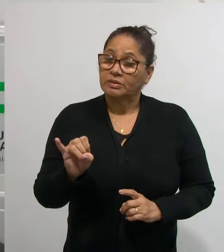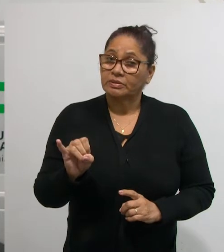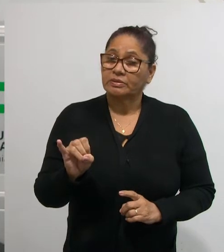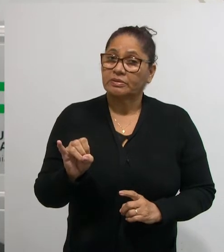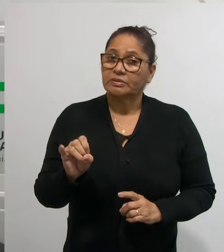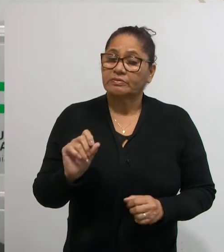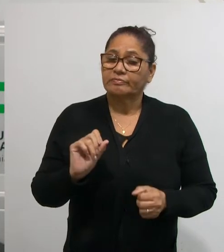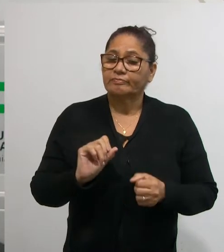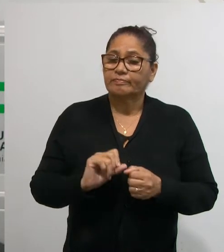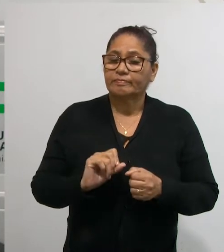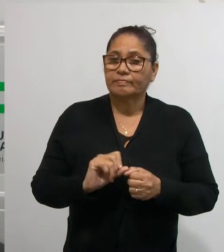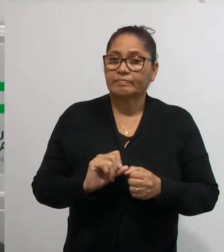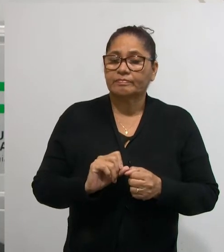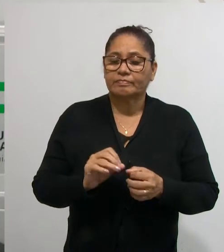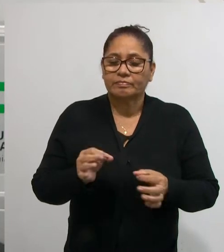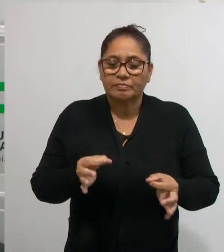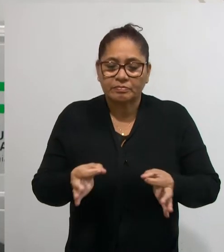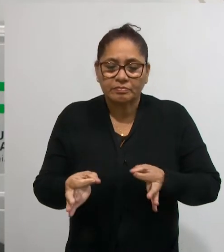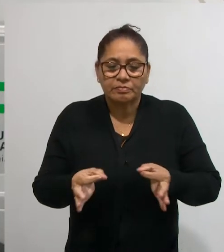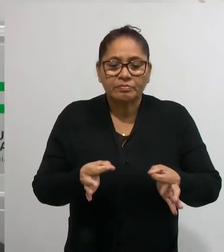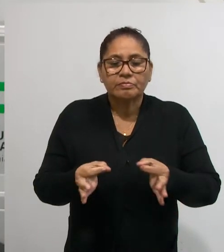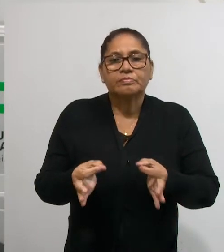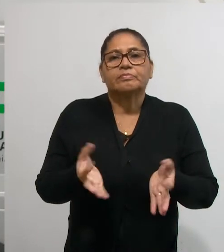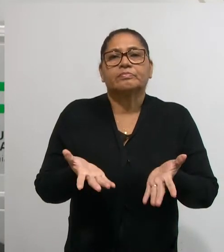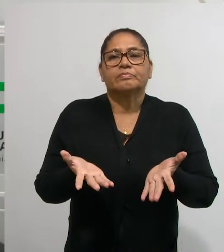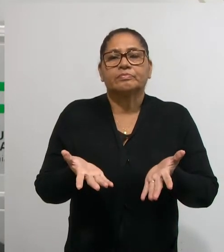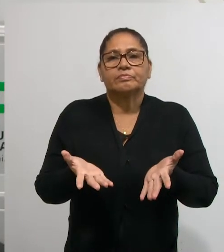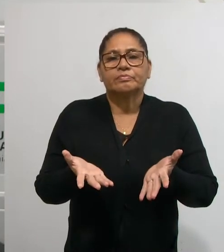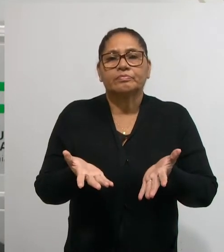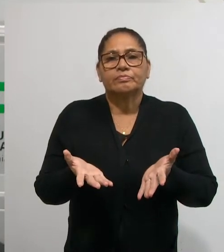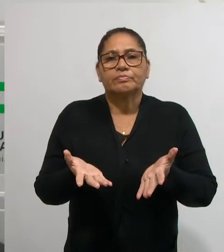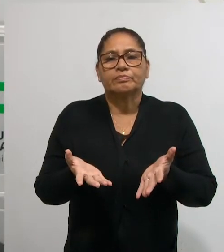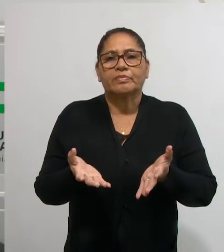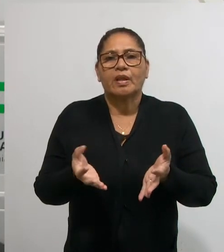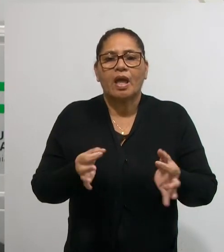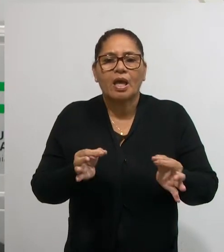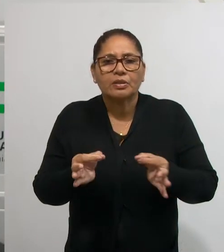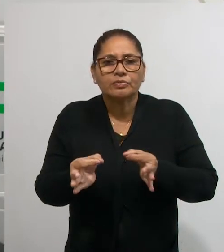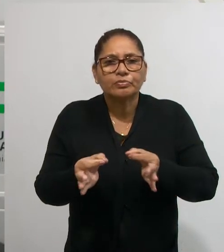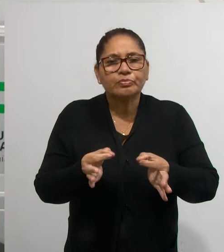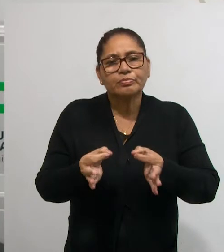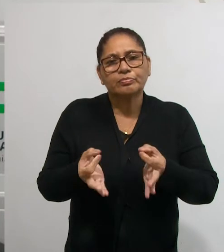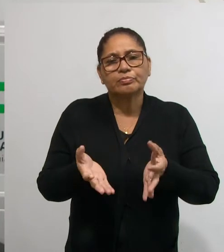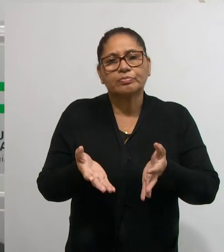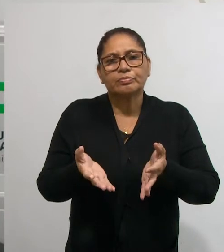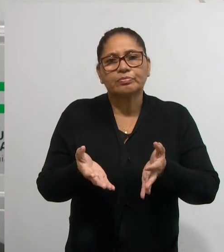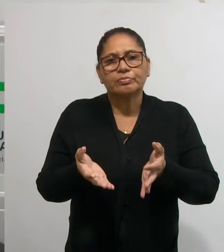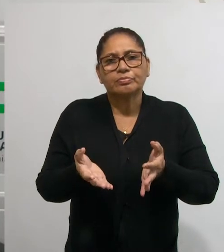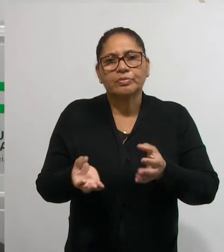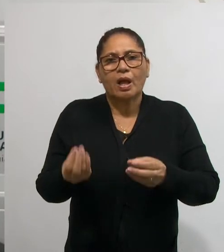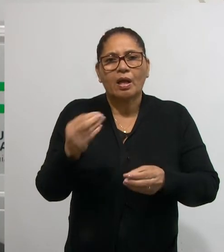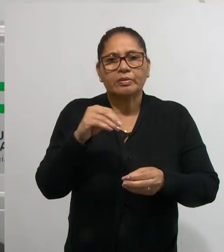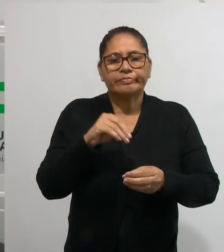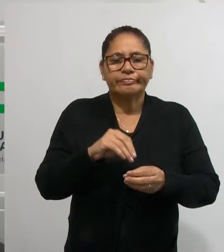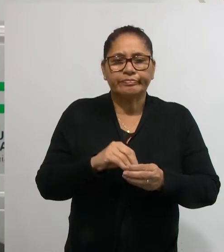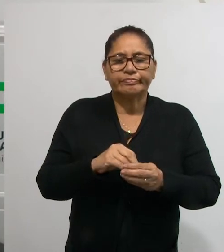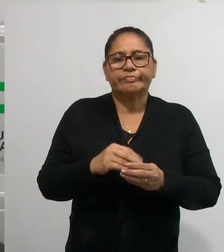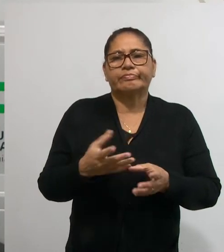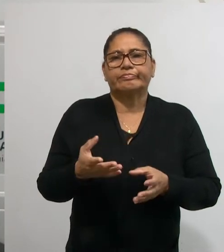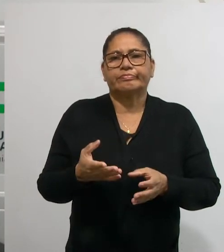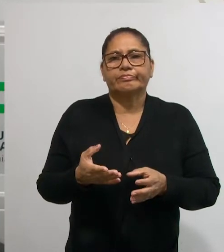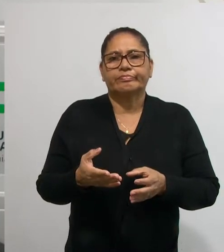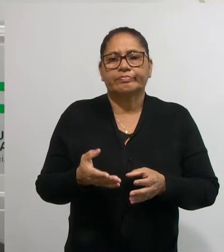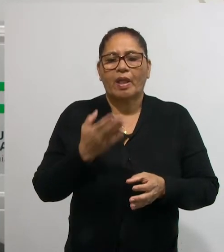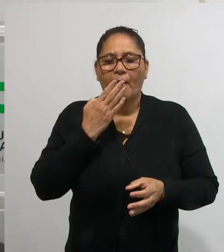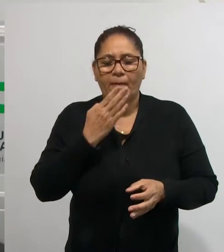fazer a regulação, o ajuste, né? Porque o regular ele vai ajustar dentro da medida que se pede para